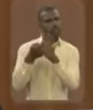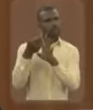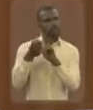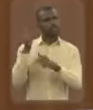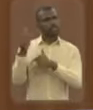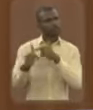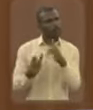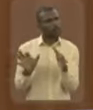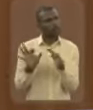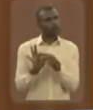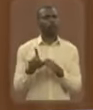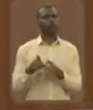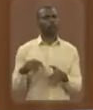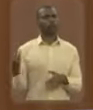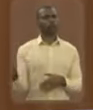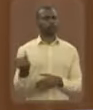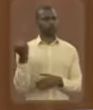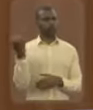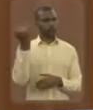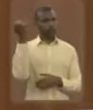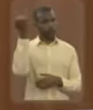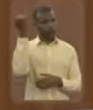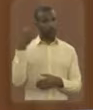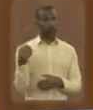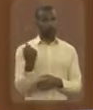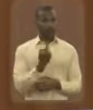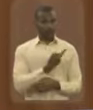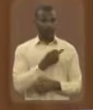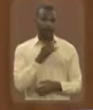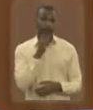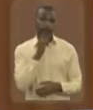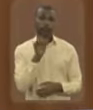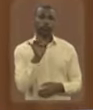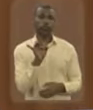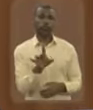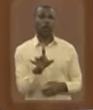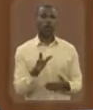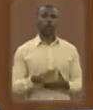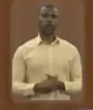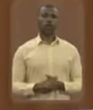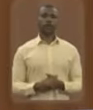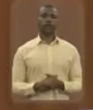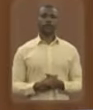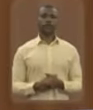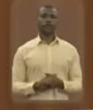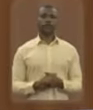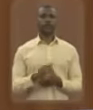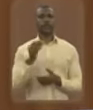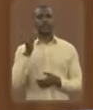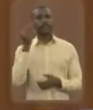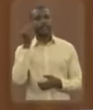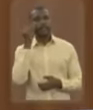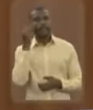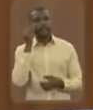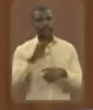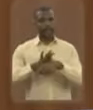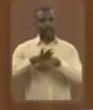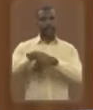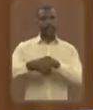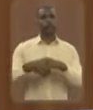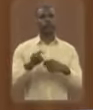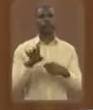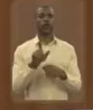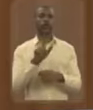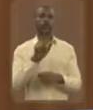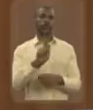ações isso é muito importante porque a gente não pode simplesmente querer e superar essa questão da segurança somente